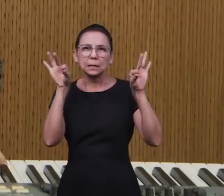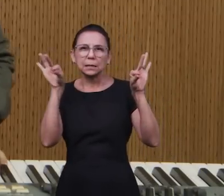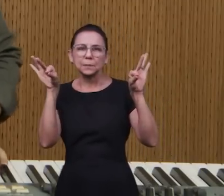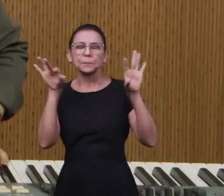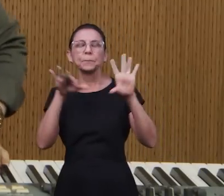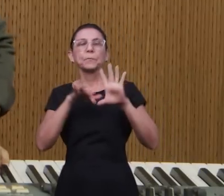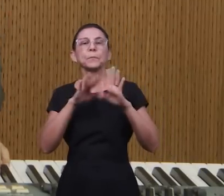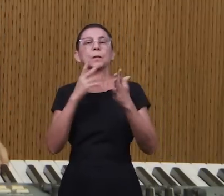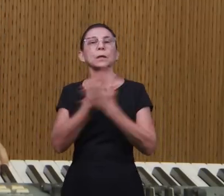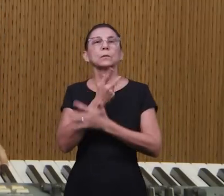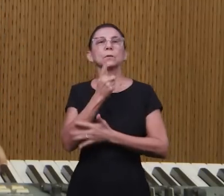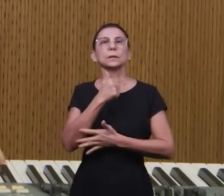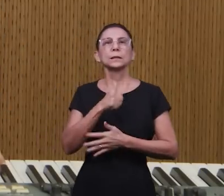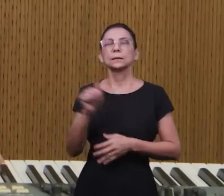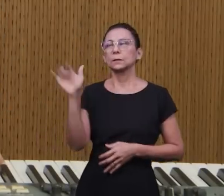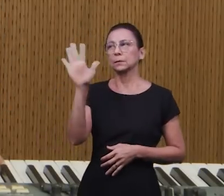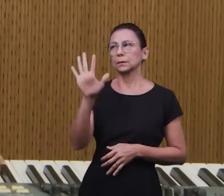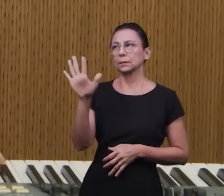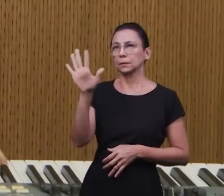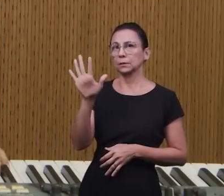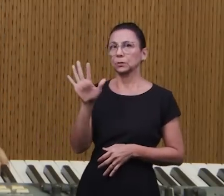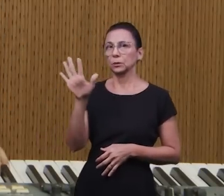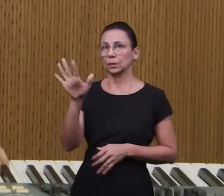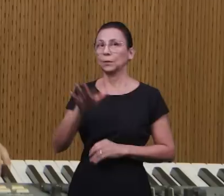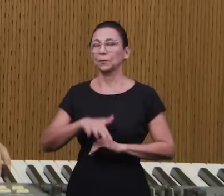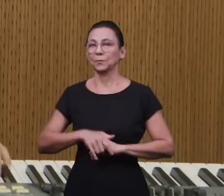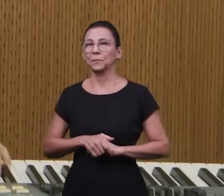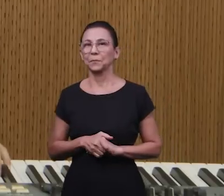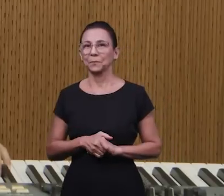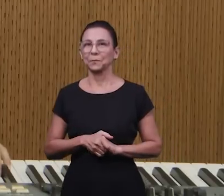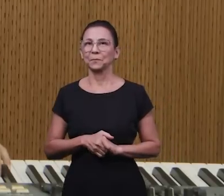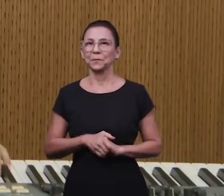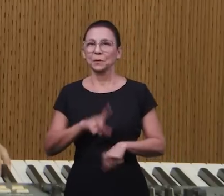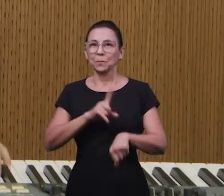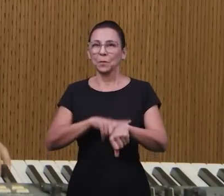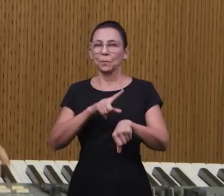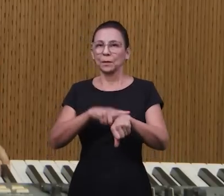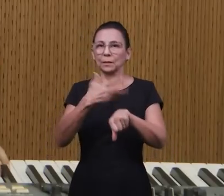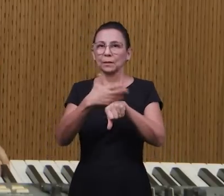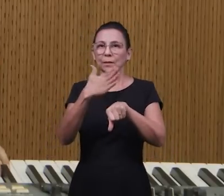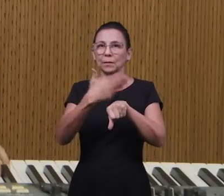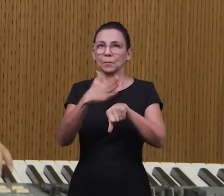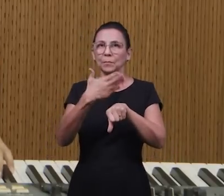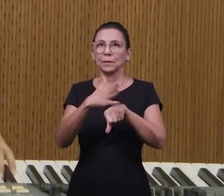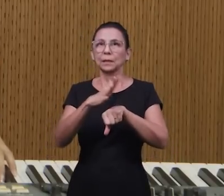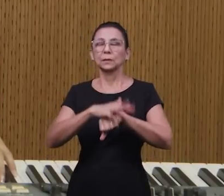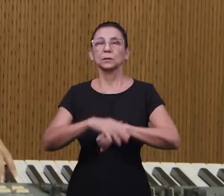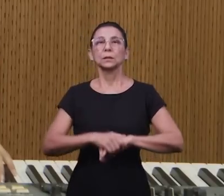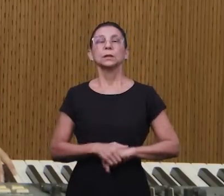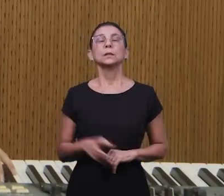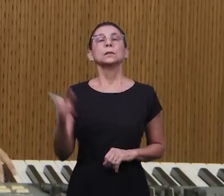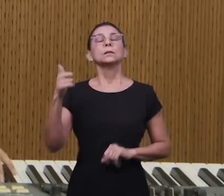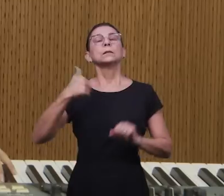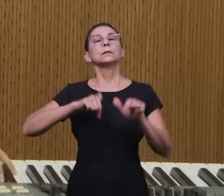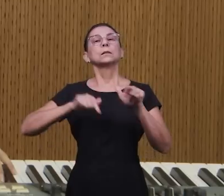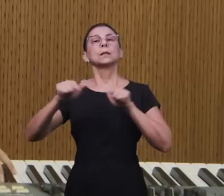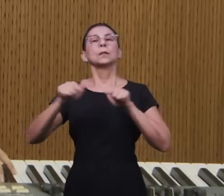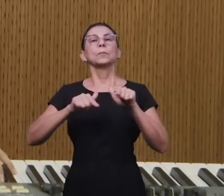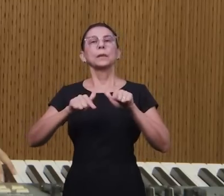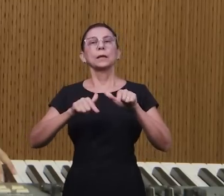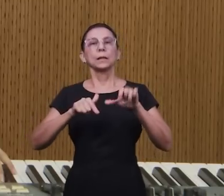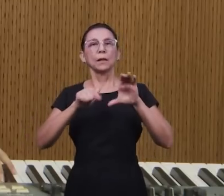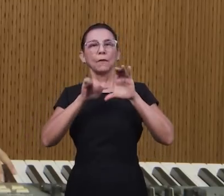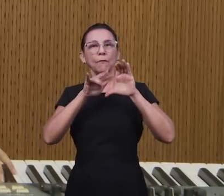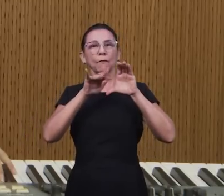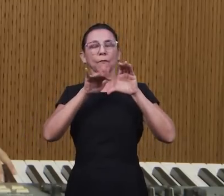que vai acontecer nessa região quando nós fizermos esse exercício? Nós vamos trabalhar a vibração